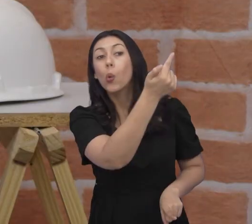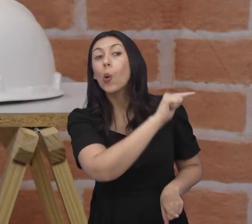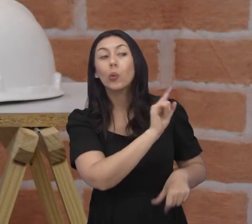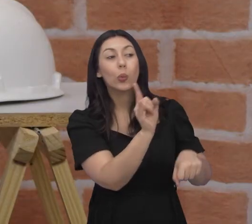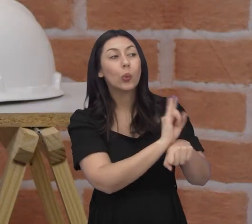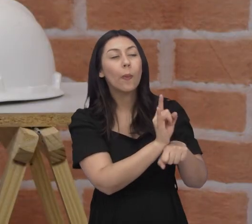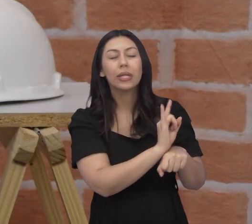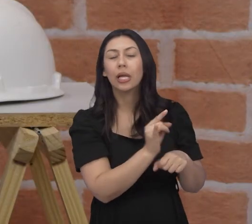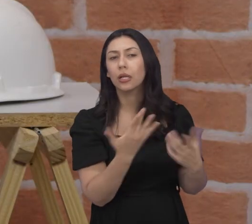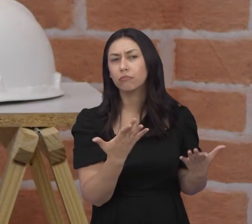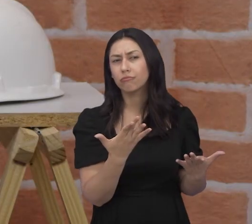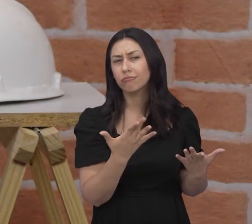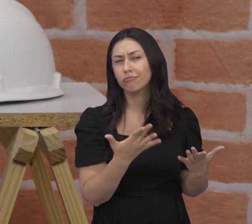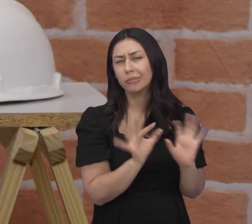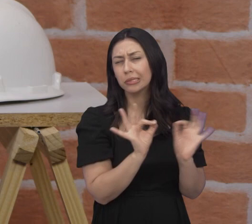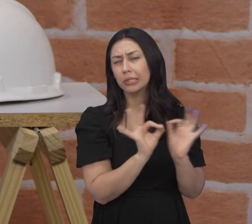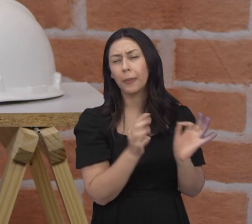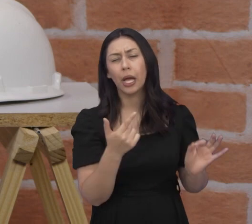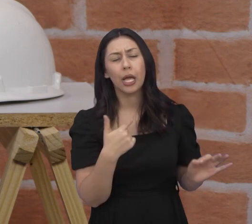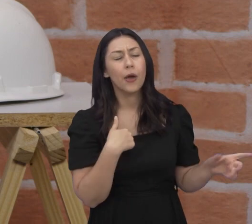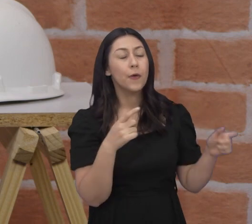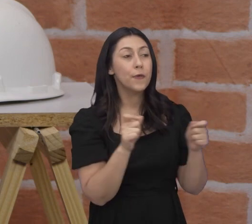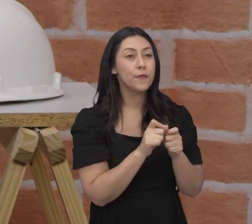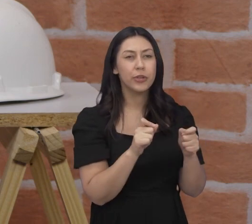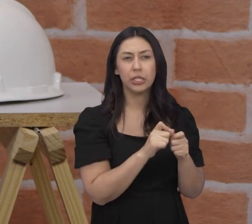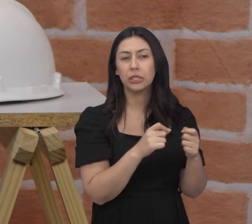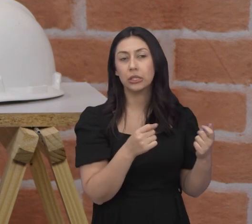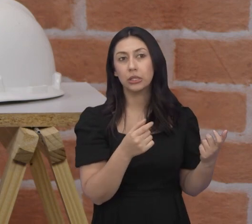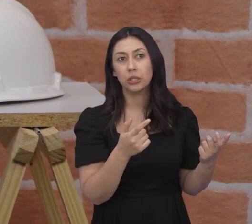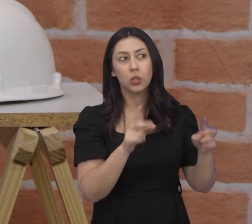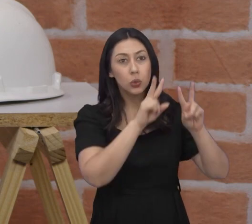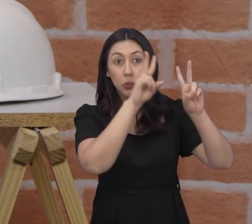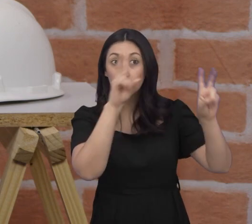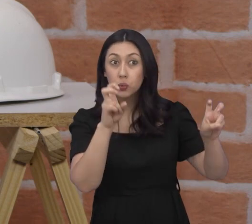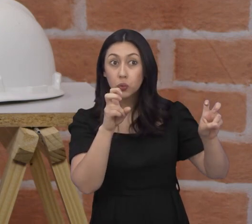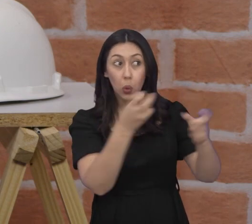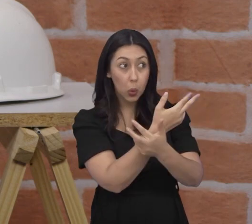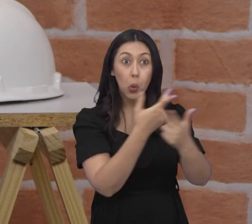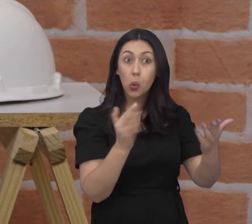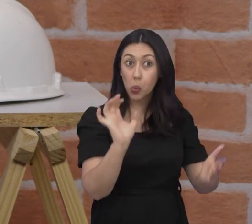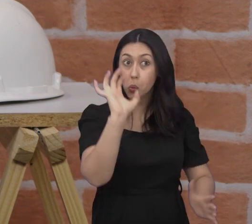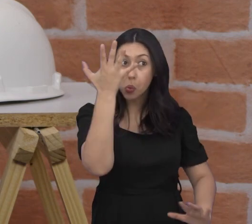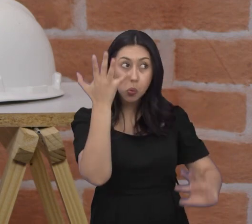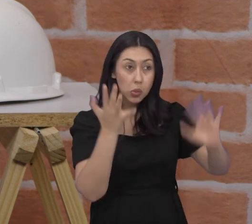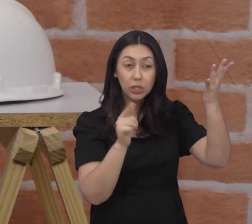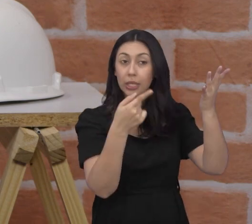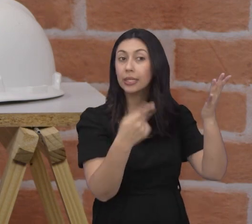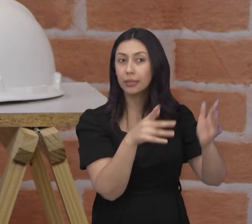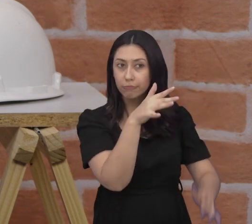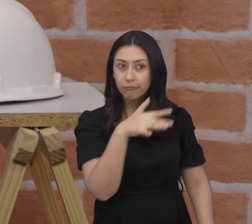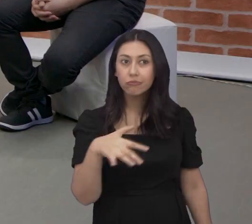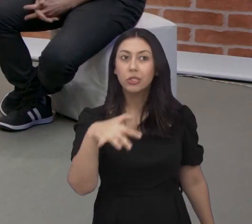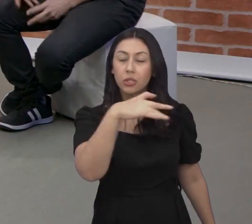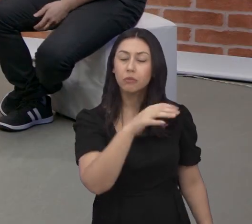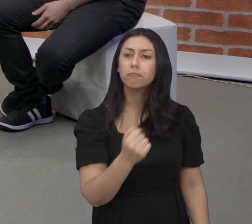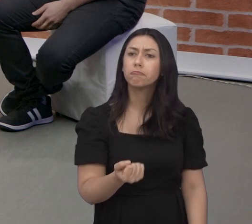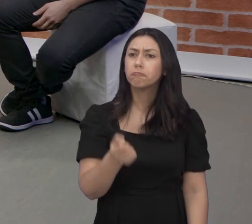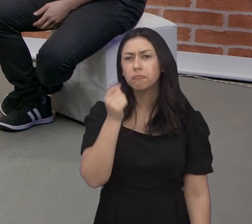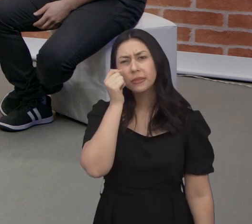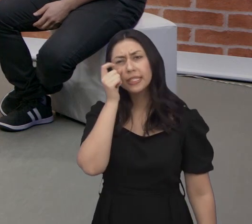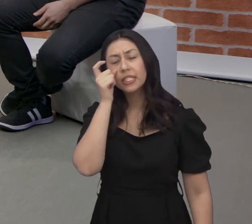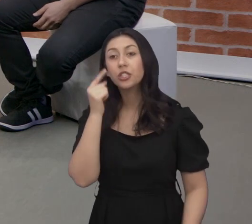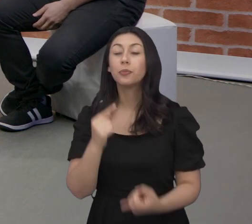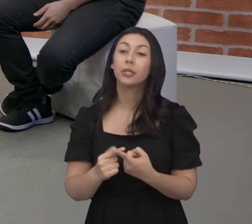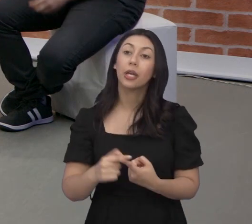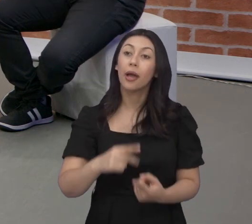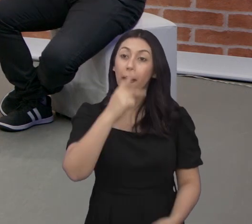que eu produzi ali, amador assim, mas produzi falando a respeito dos casos aqui da região. Tem vários casos aqui. Isso é interessante Olha. porque para